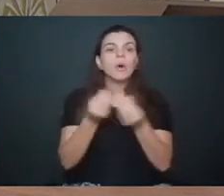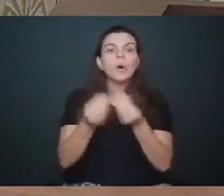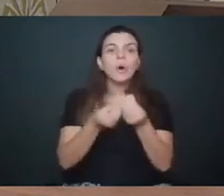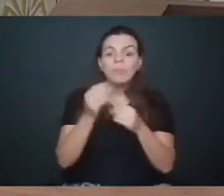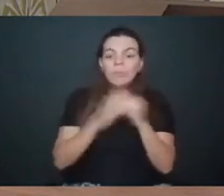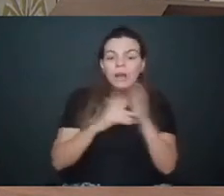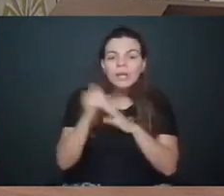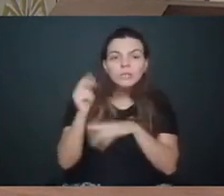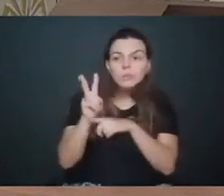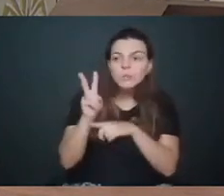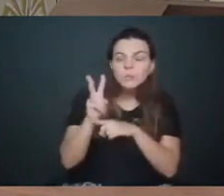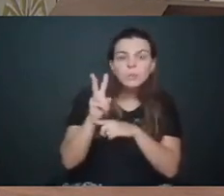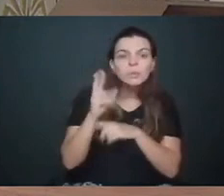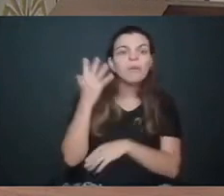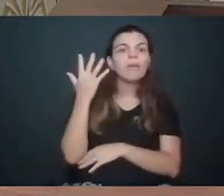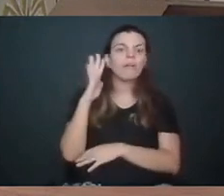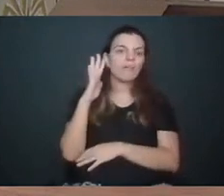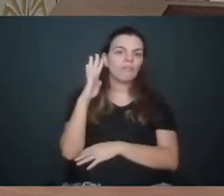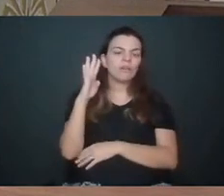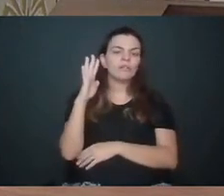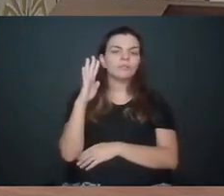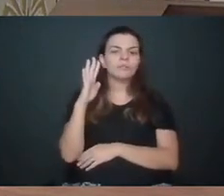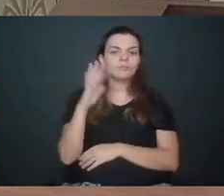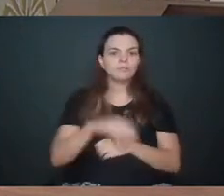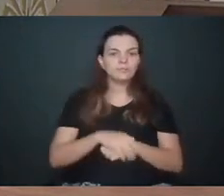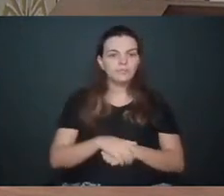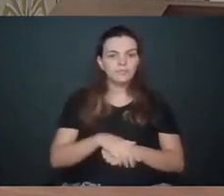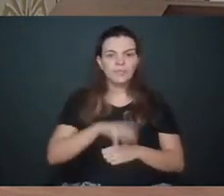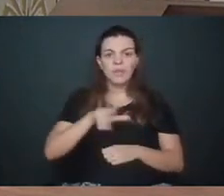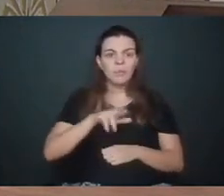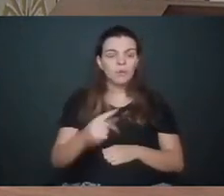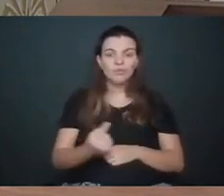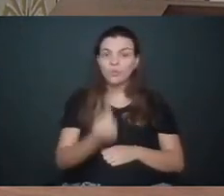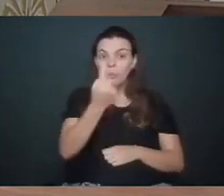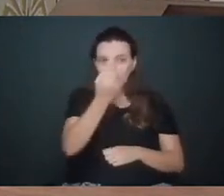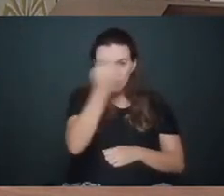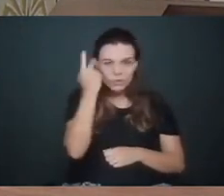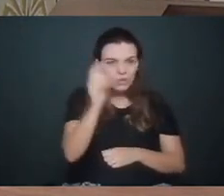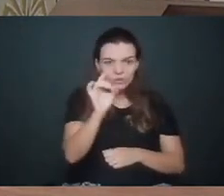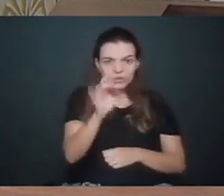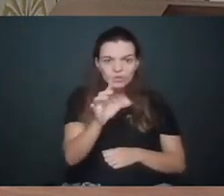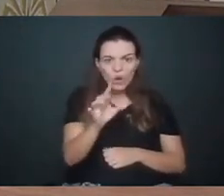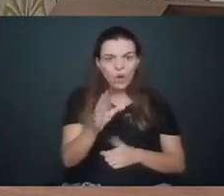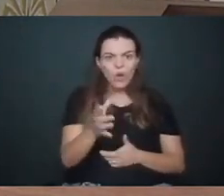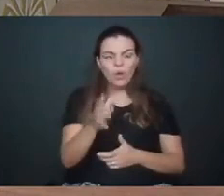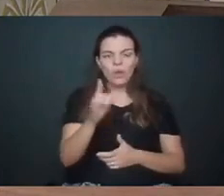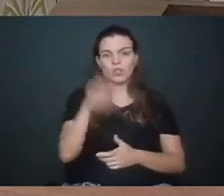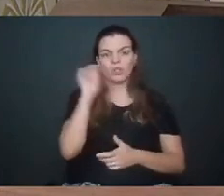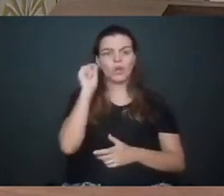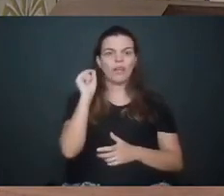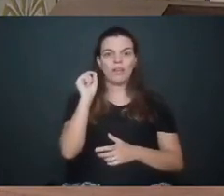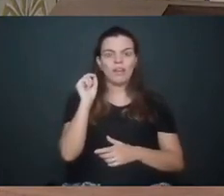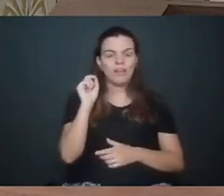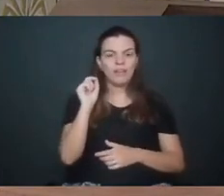fique em Curitiba na decisão de uma pessoa. O pessoa aqui, que eu saiba, não